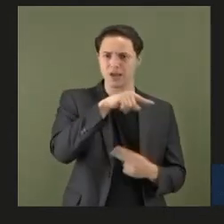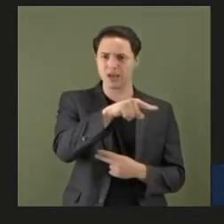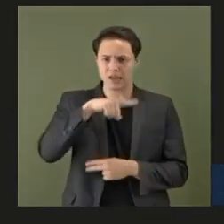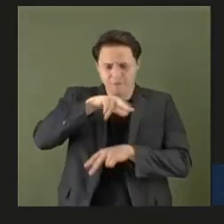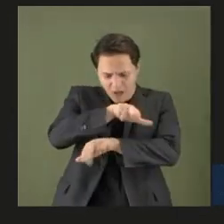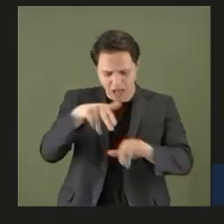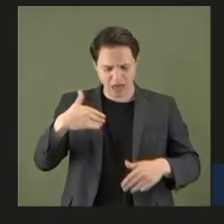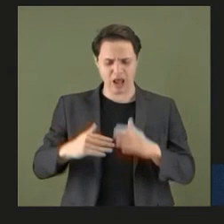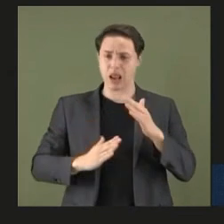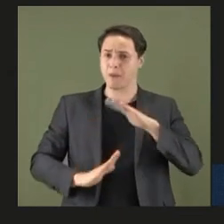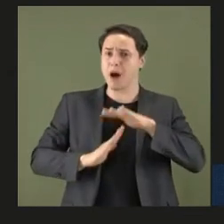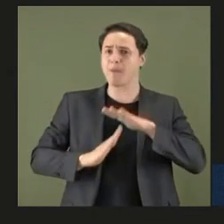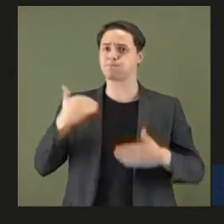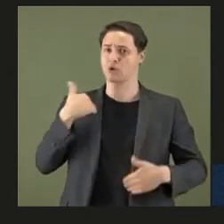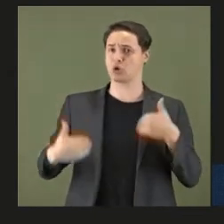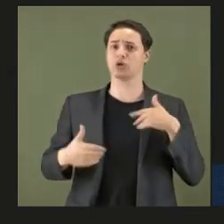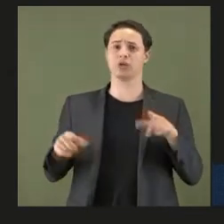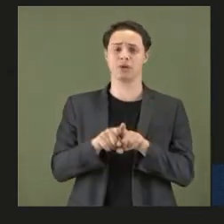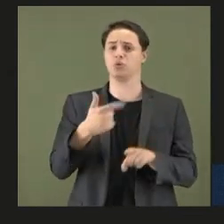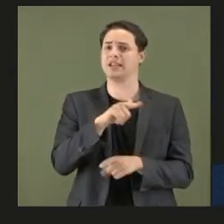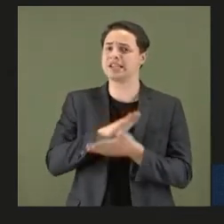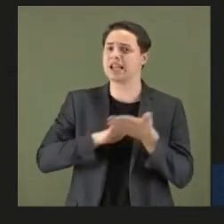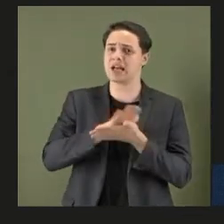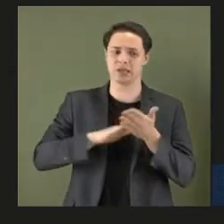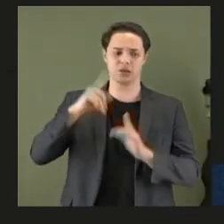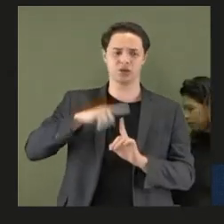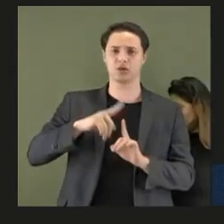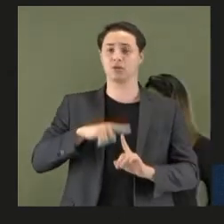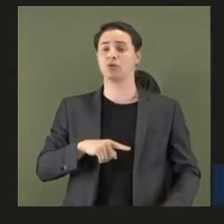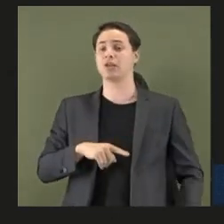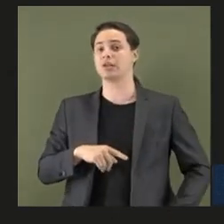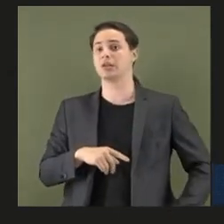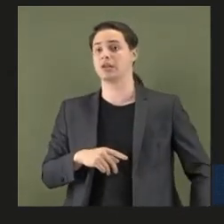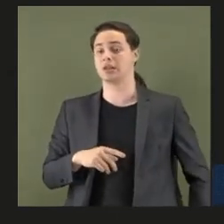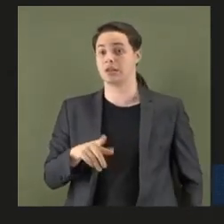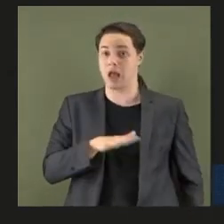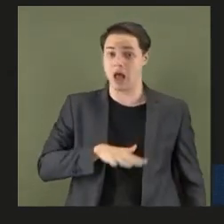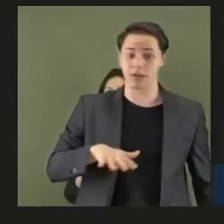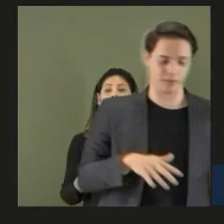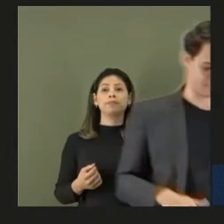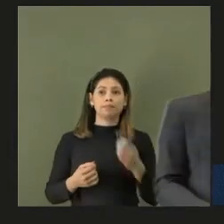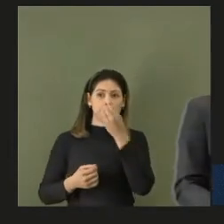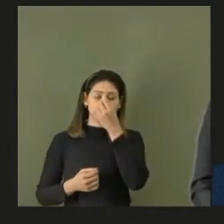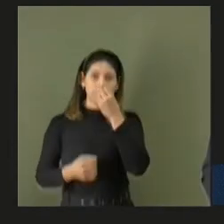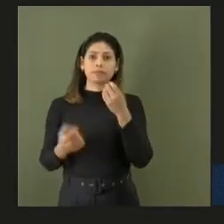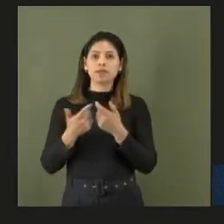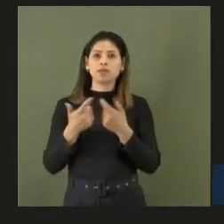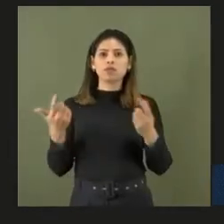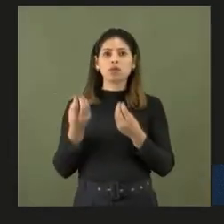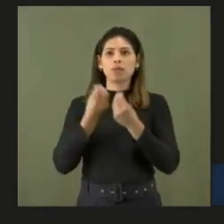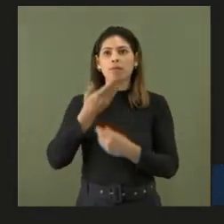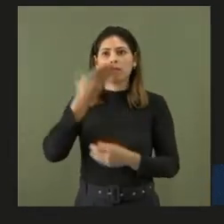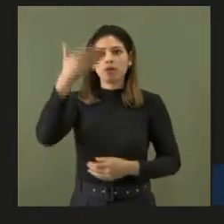várias comorbidades e também não ter nenhum tipo de prova no seu processo, né, ele tinha o